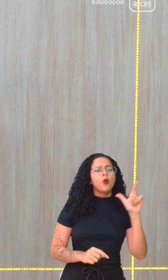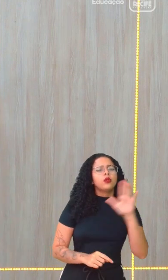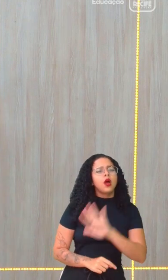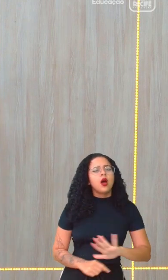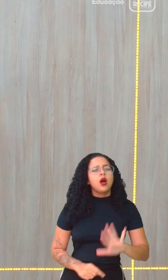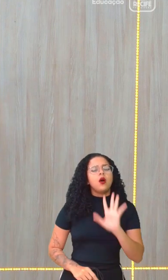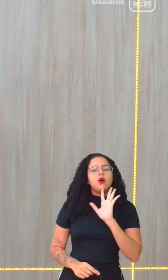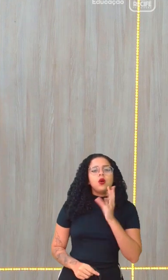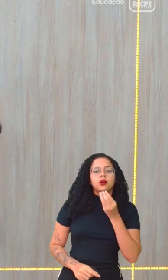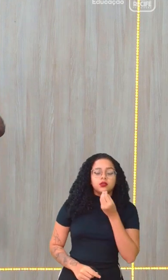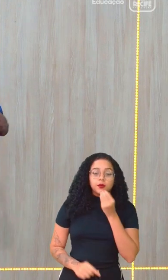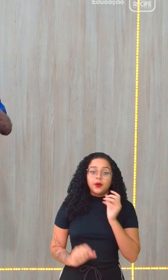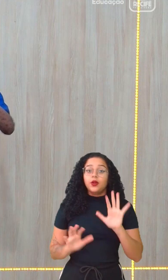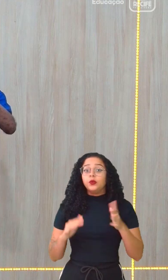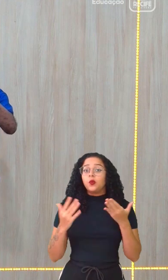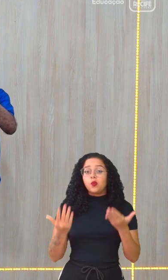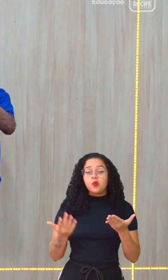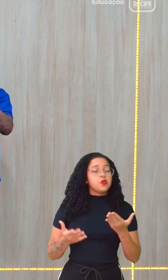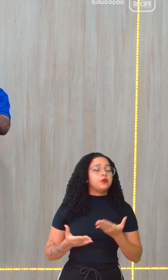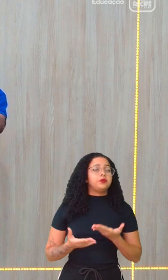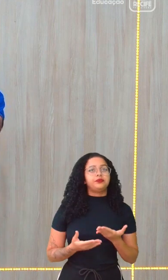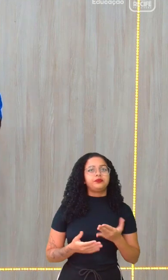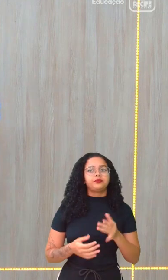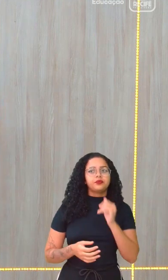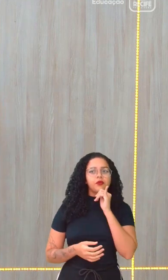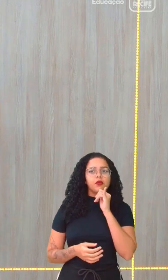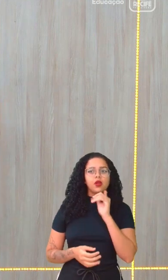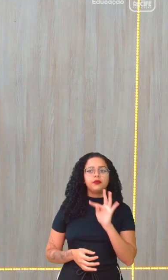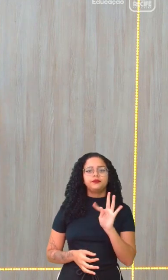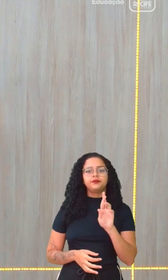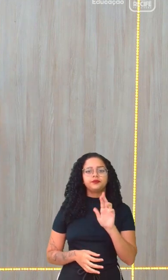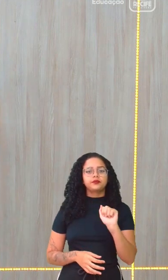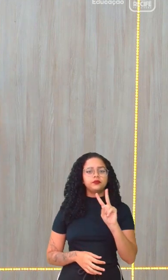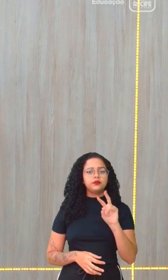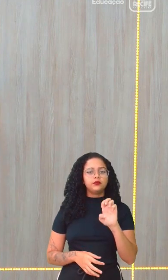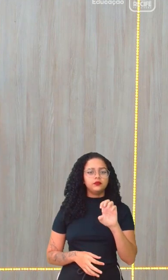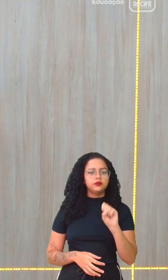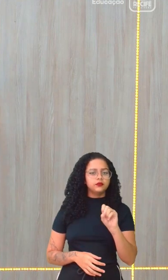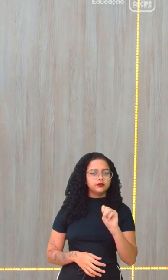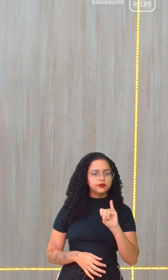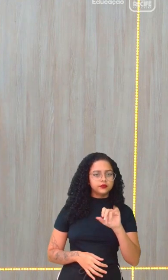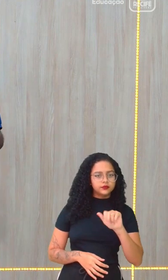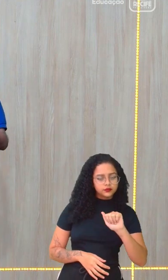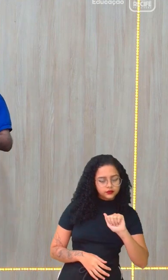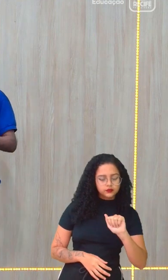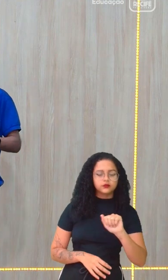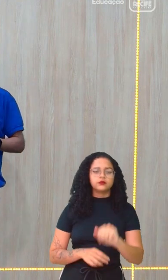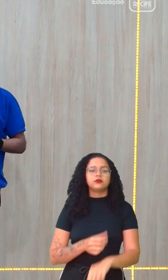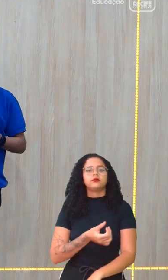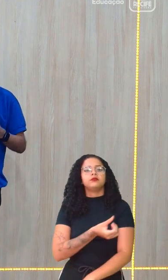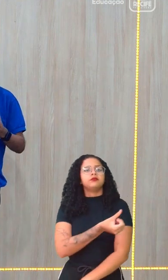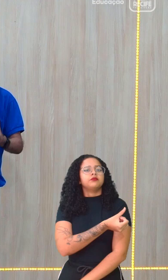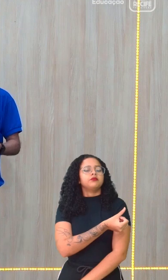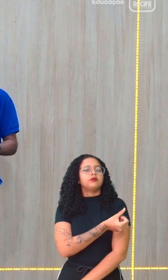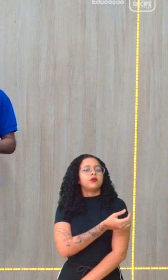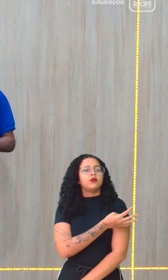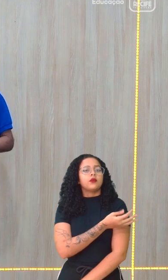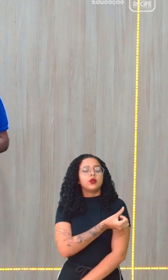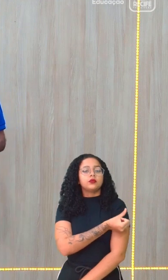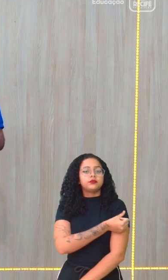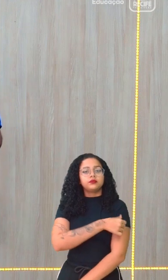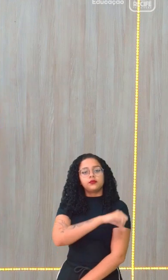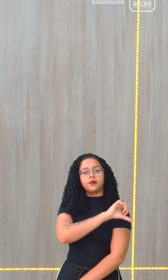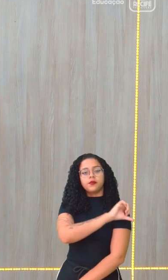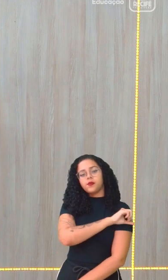gente pode pensar aí em travessia, pode pensar nos anos finais, do sexto, sétimo, oitavo, nono ano,